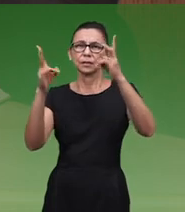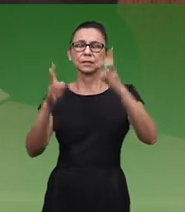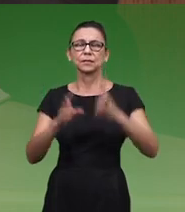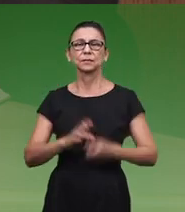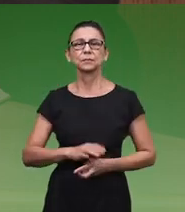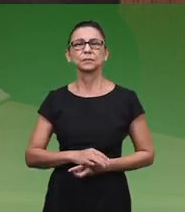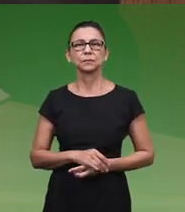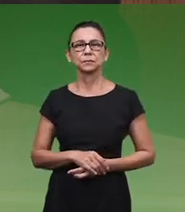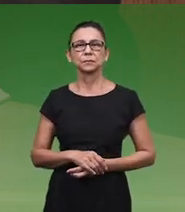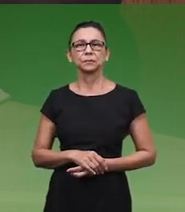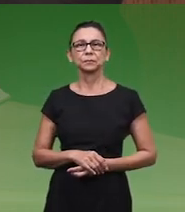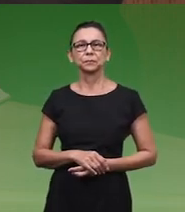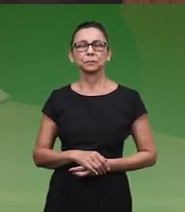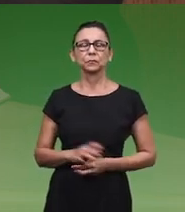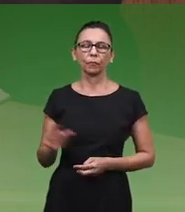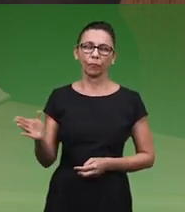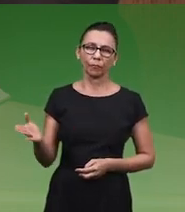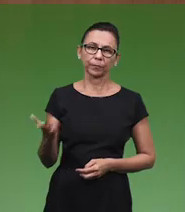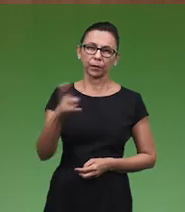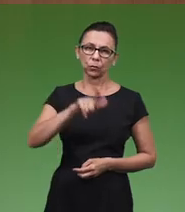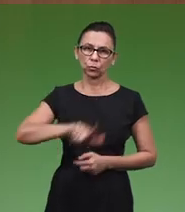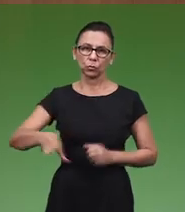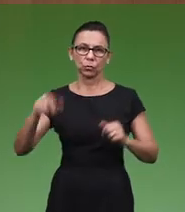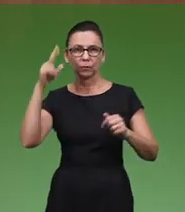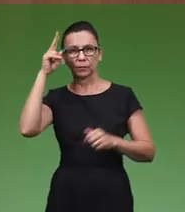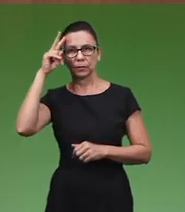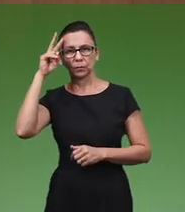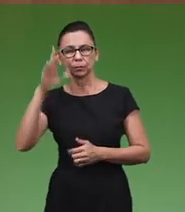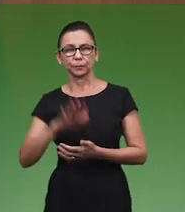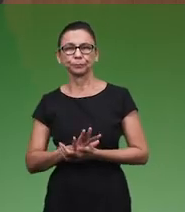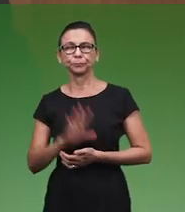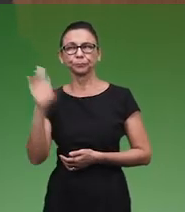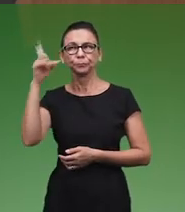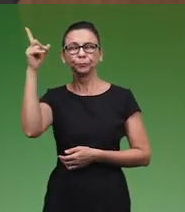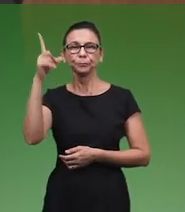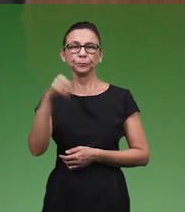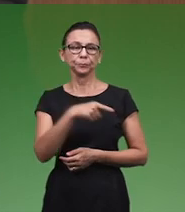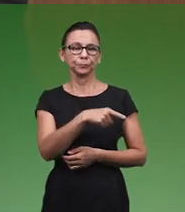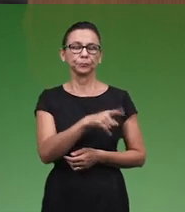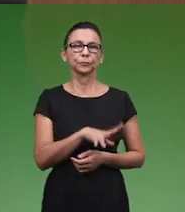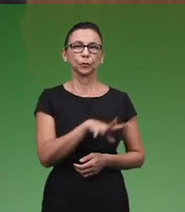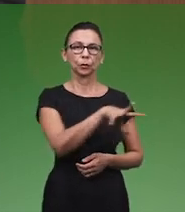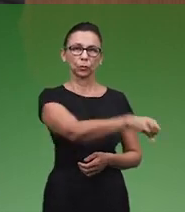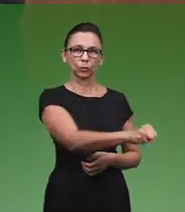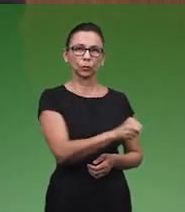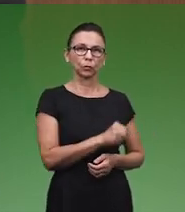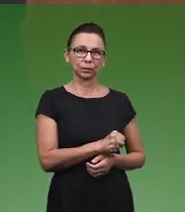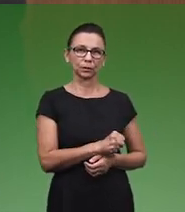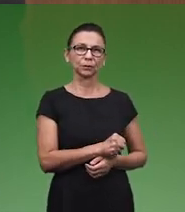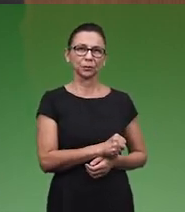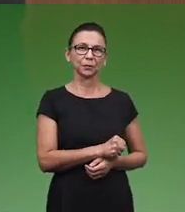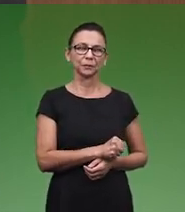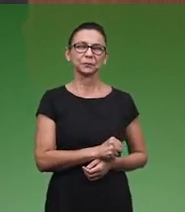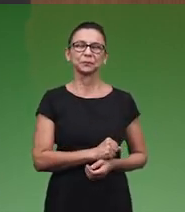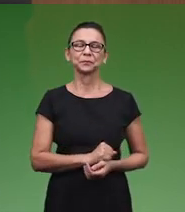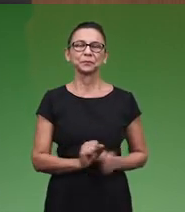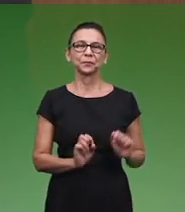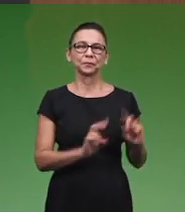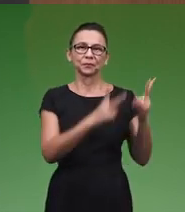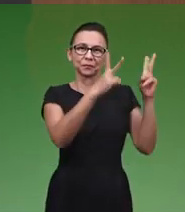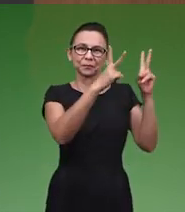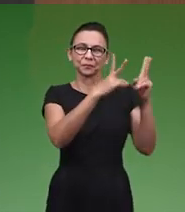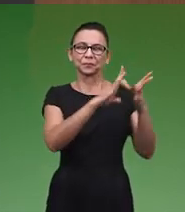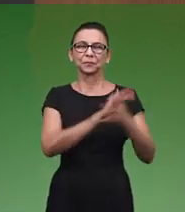aí, Davi conquistou a fortaleza de Sião. Aí passou a ser chamada a cidade de Davi. Agora,